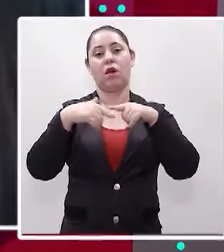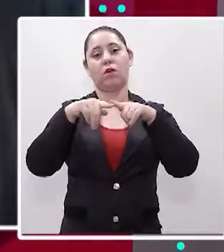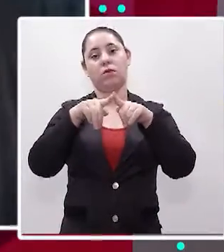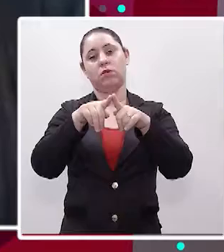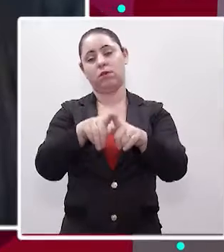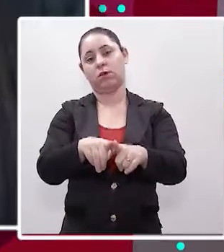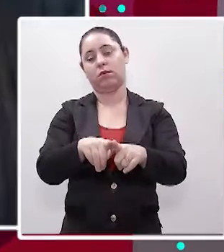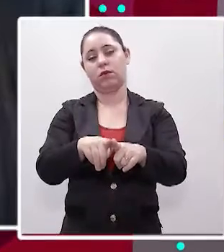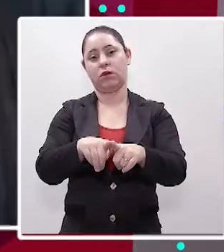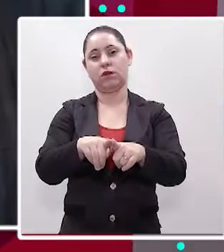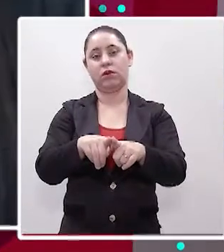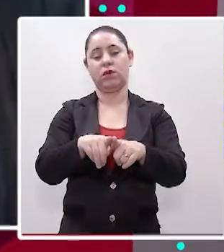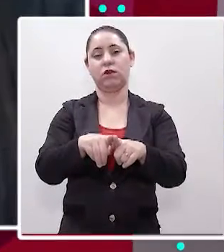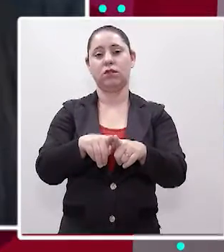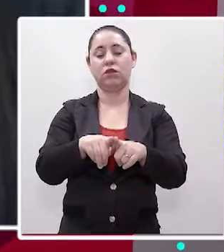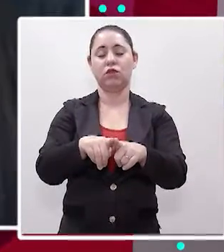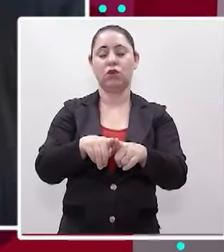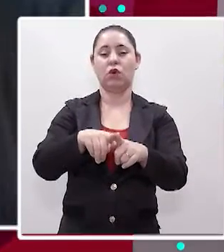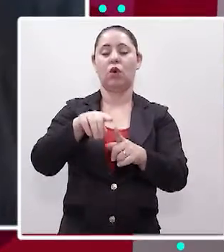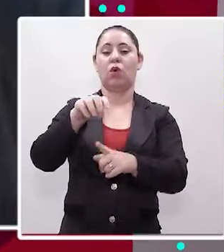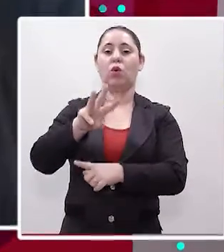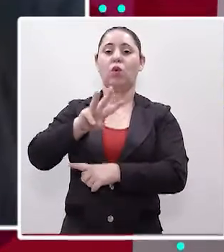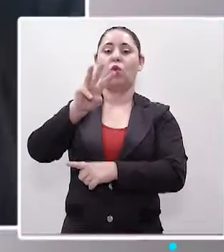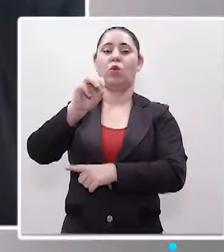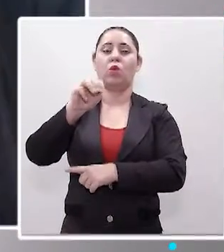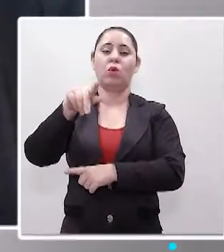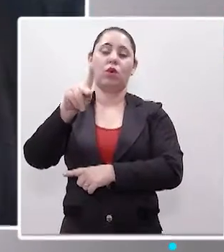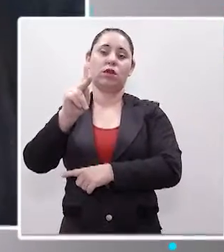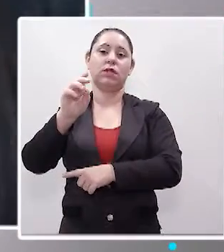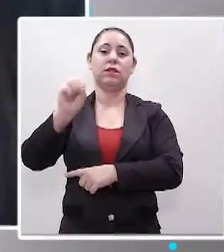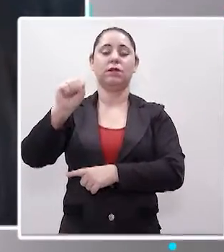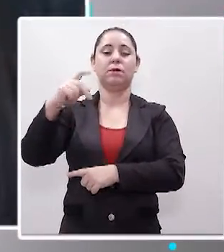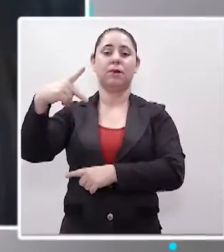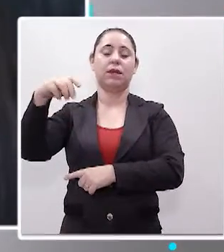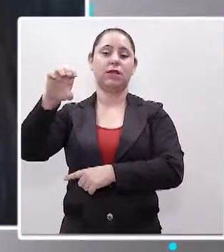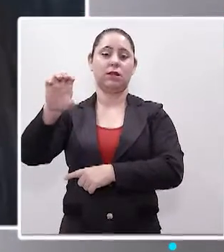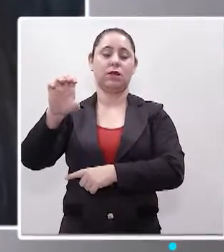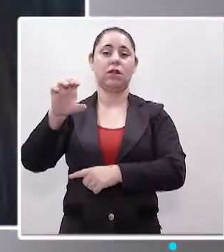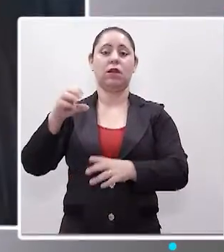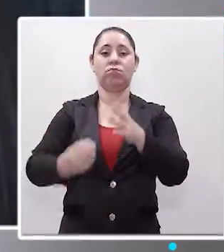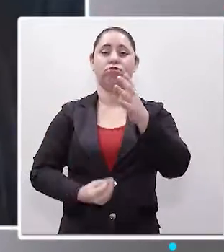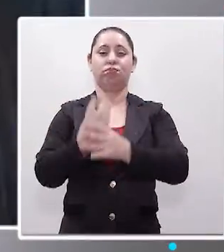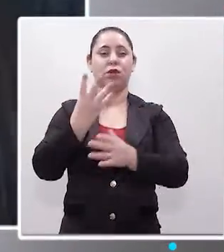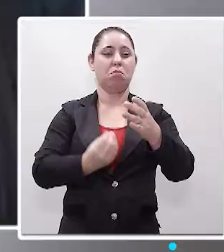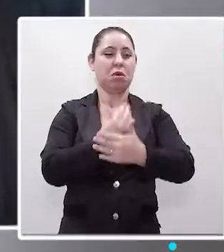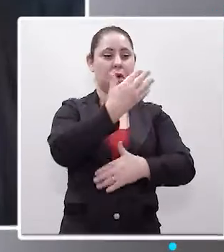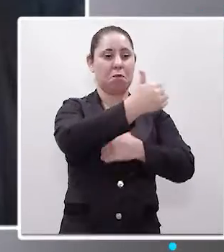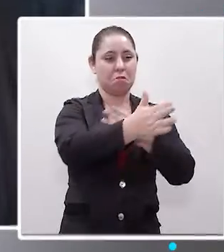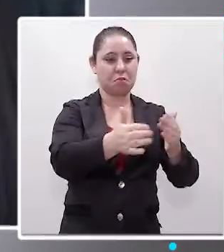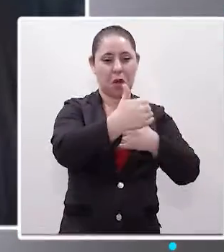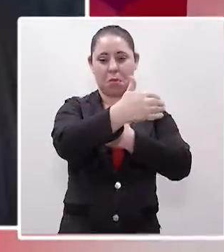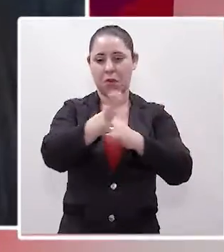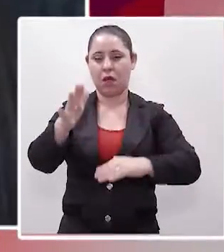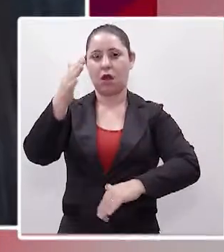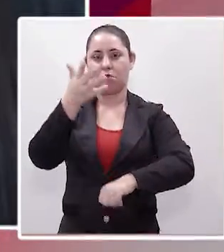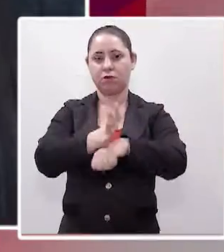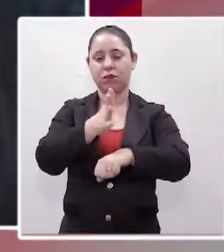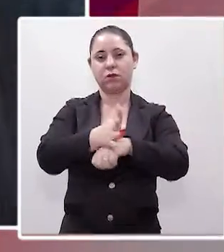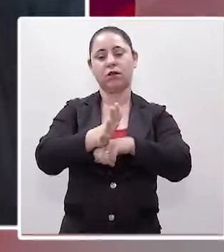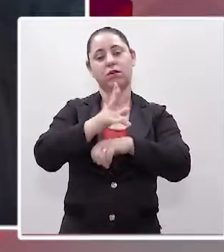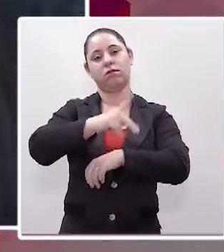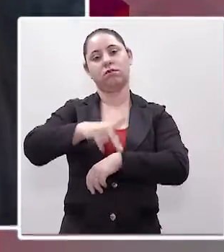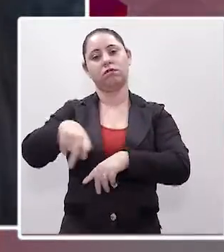fez a parceria com o Google Workspace, e criou todas as salas virtuais,